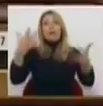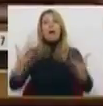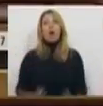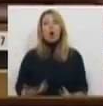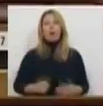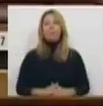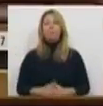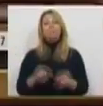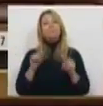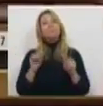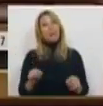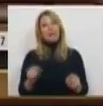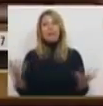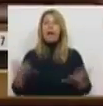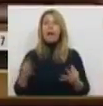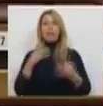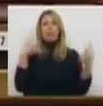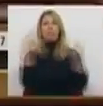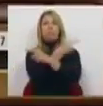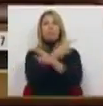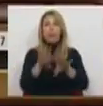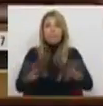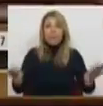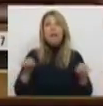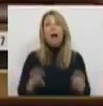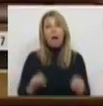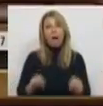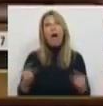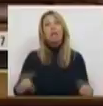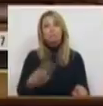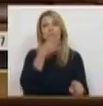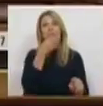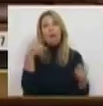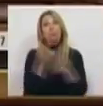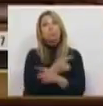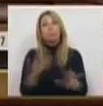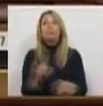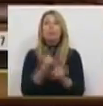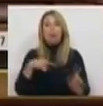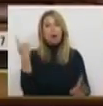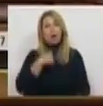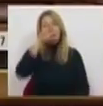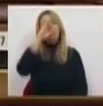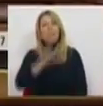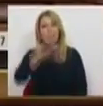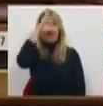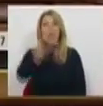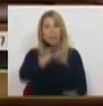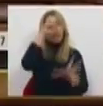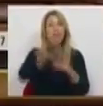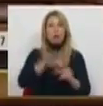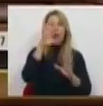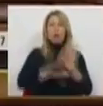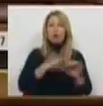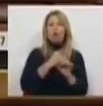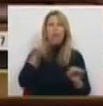atual. Essa é uma das contradições que está em cima da mesa. Nós sabemos que há precariedade no Estado, mas sabemos